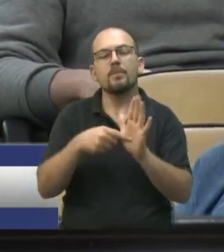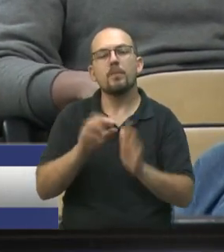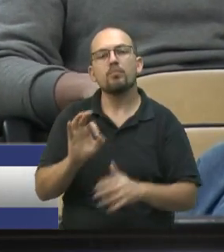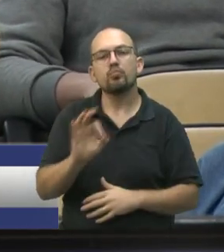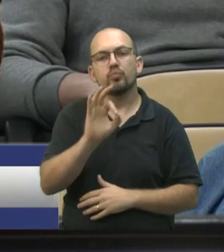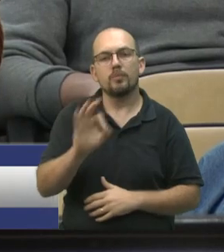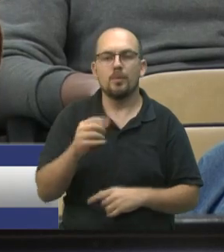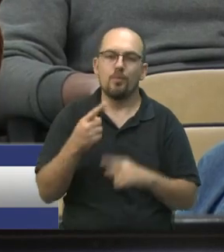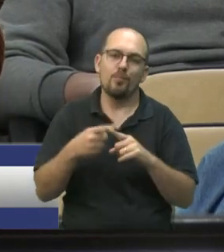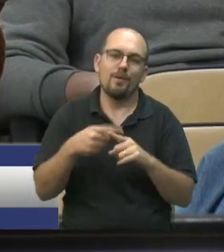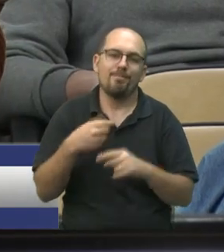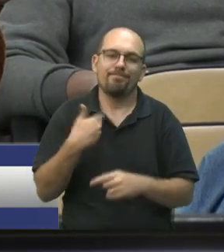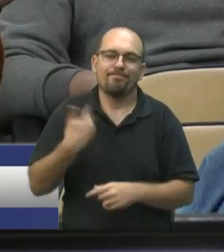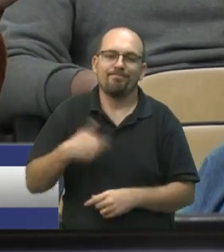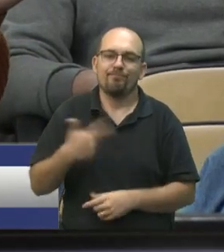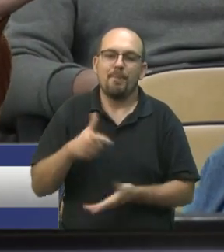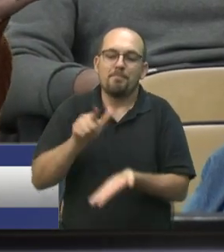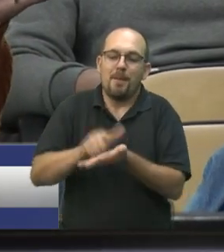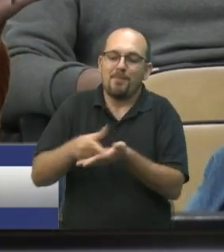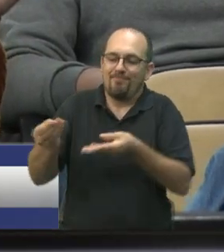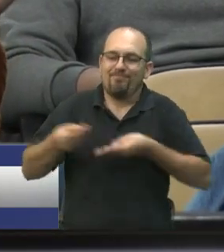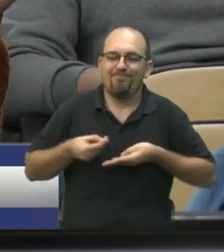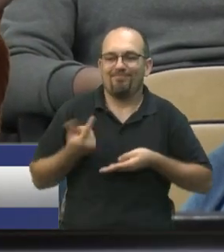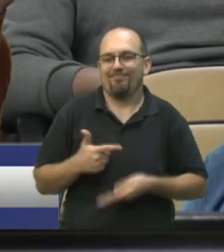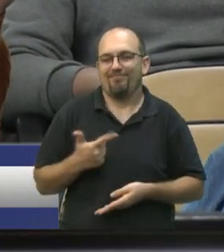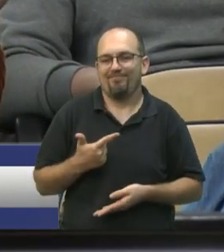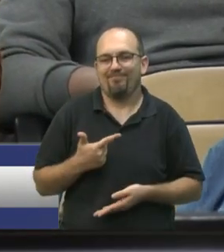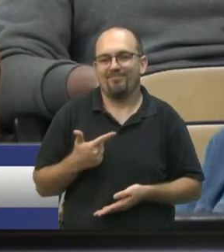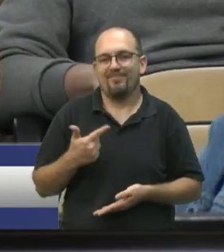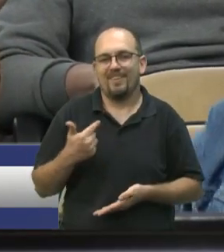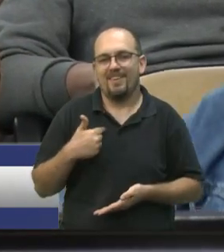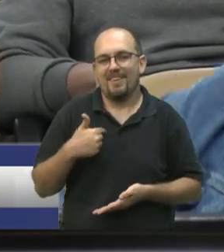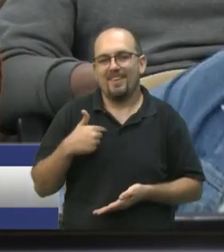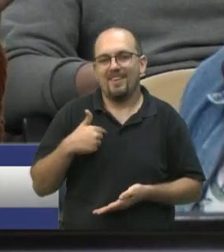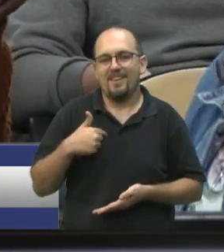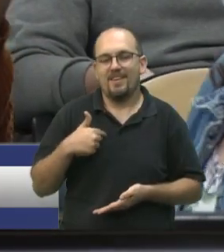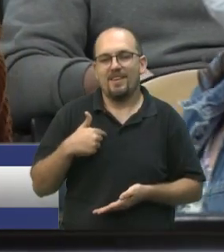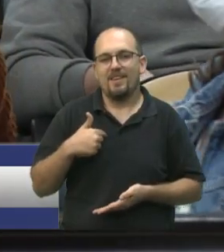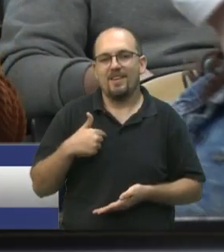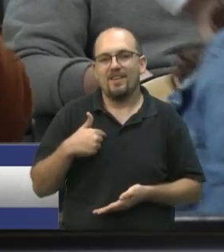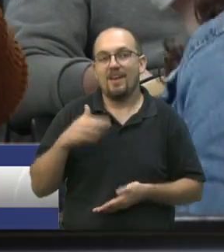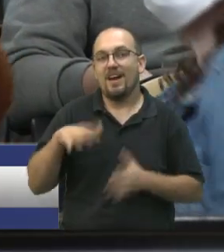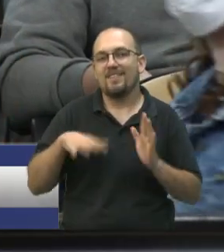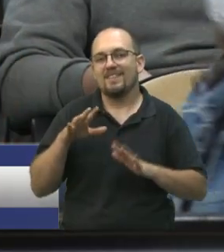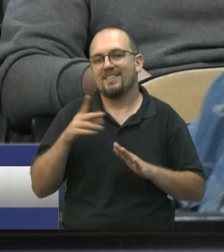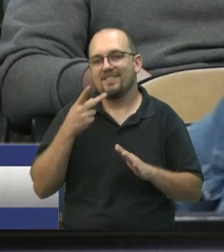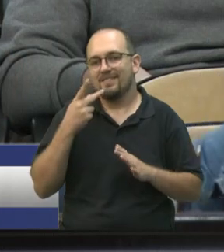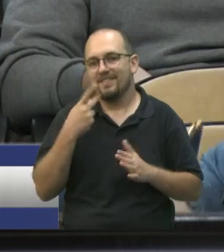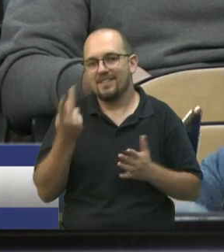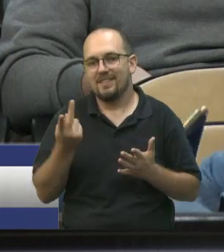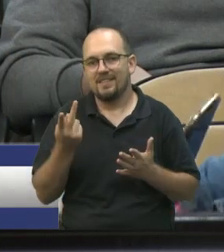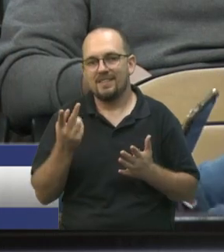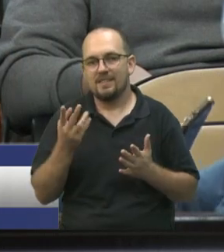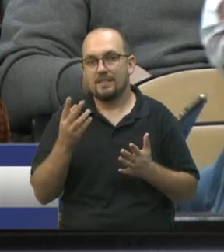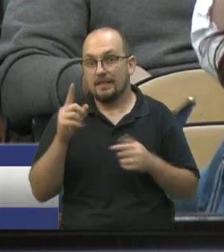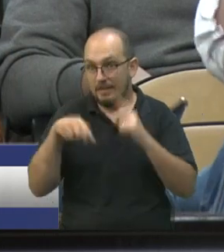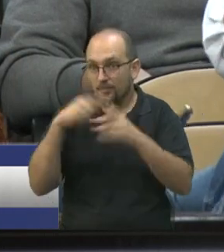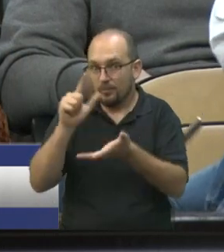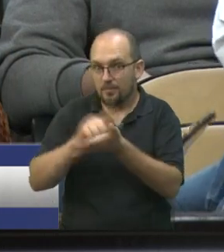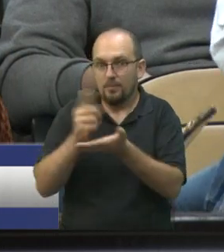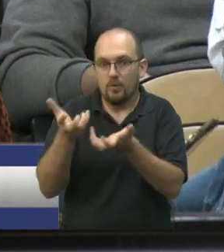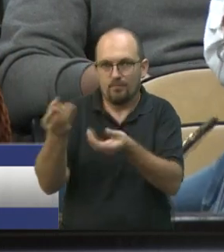que como a gente não tem o papel na mão, eu estou aqui, talvez fale algumas. Agora, depois eu quero o